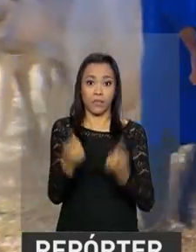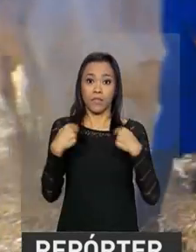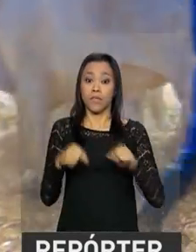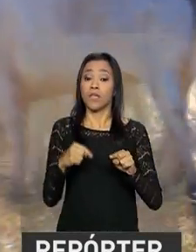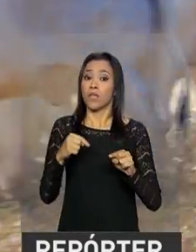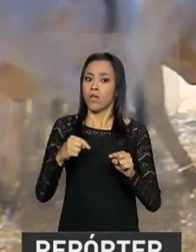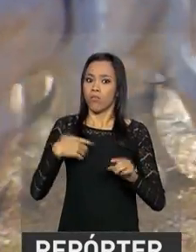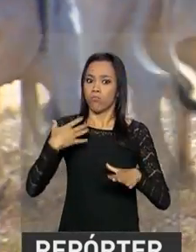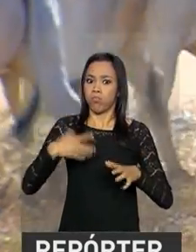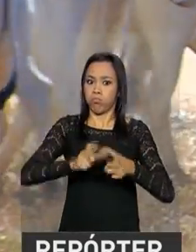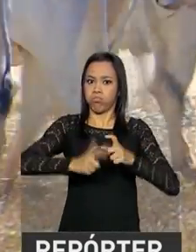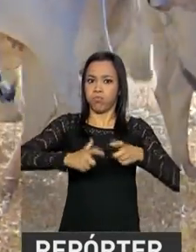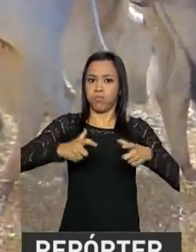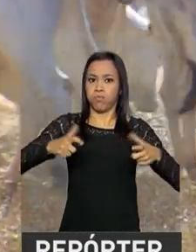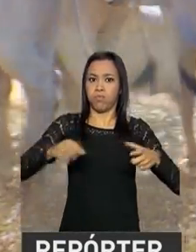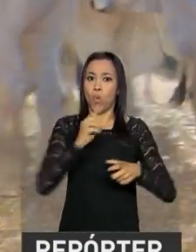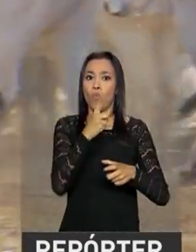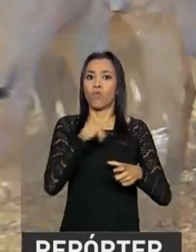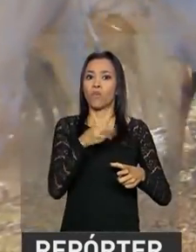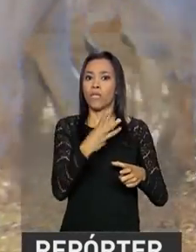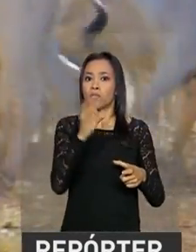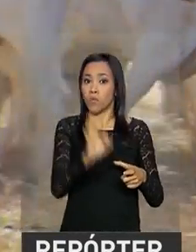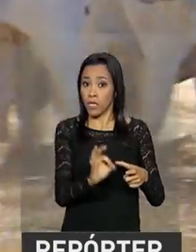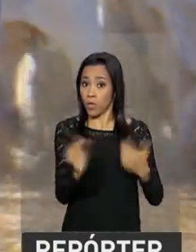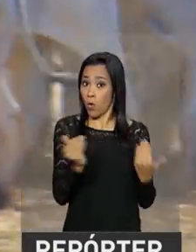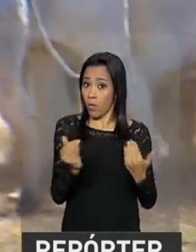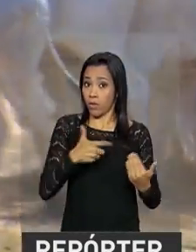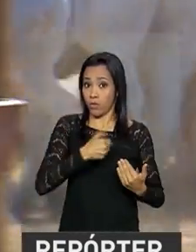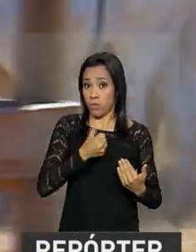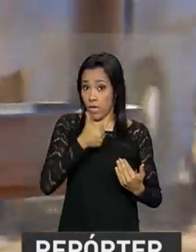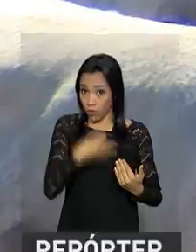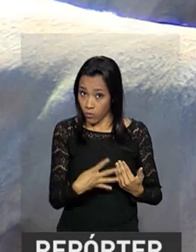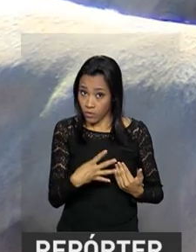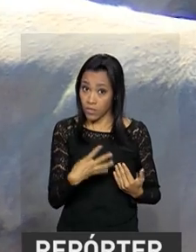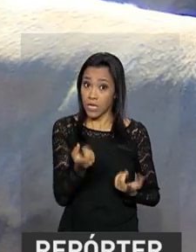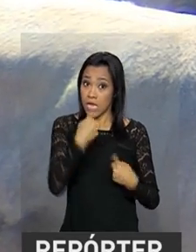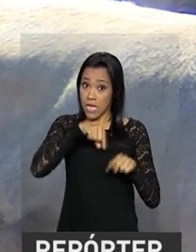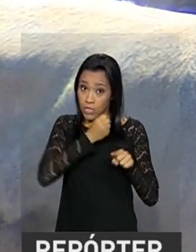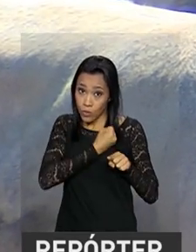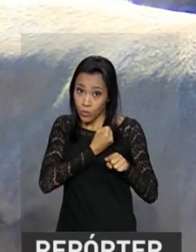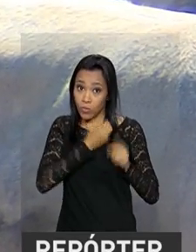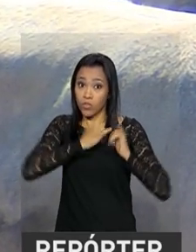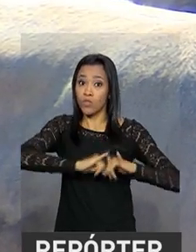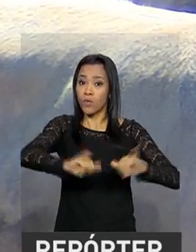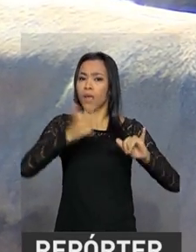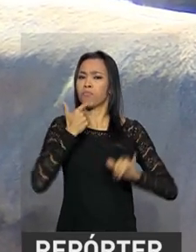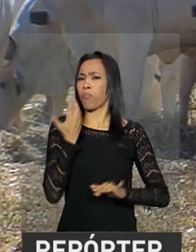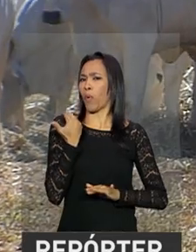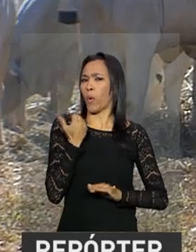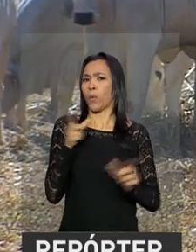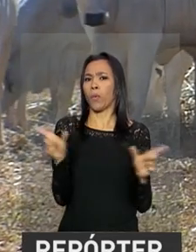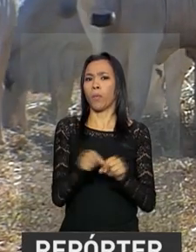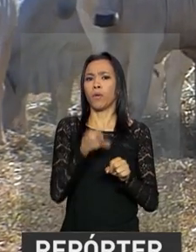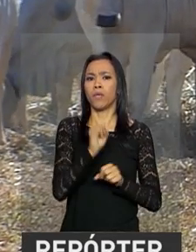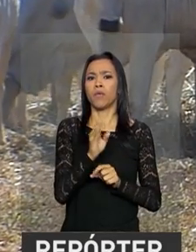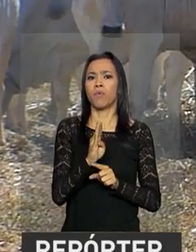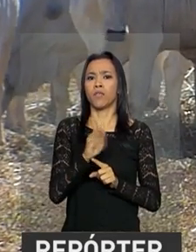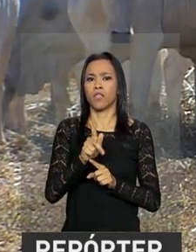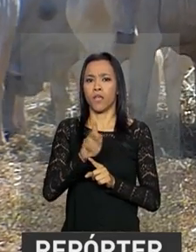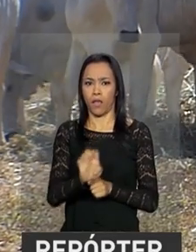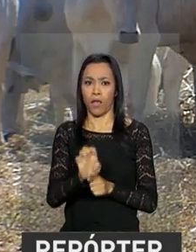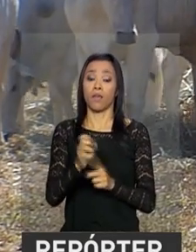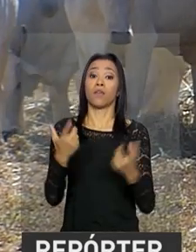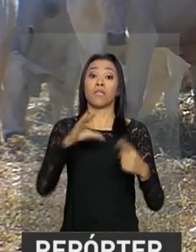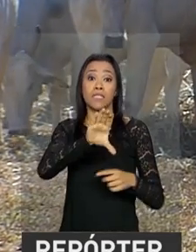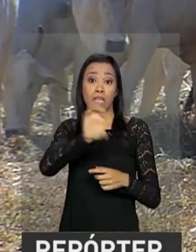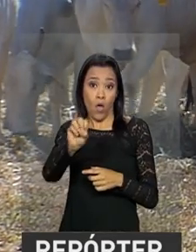crescimento foi de 1,3 por em relação a 2014 os números foram divulgados há pouco pelo ibg a região centrooeste